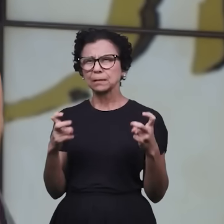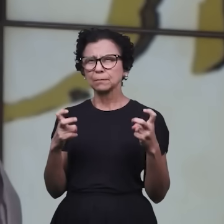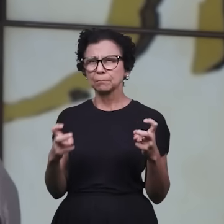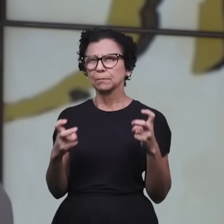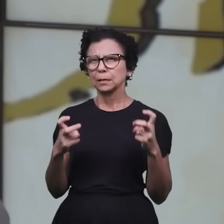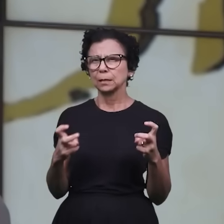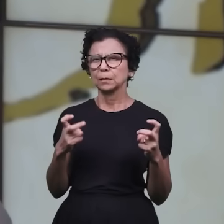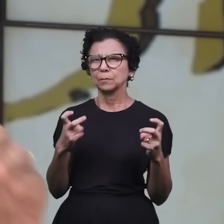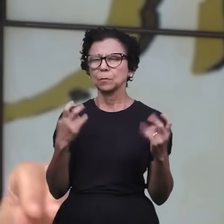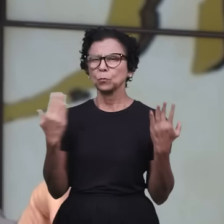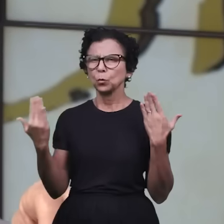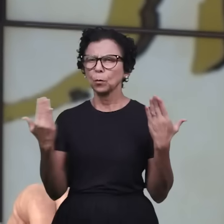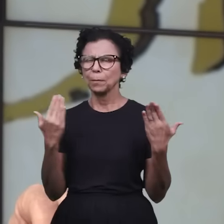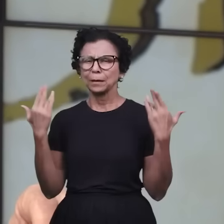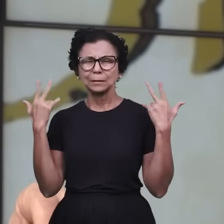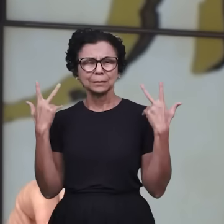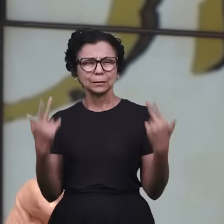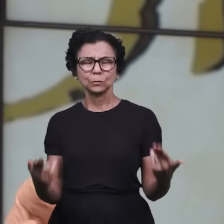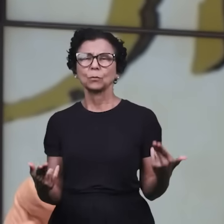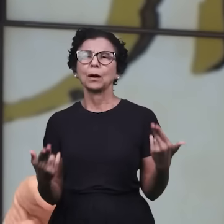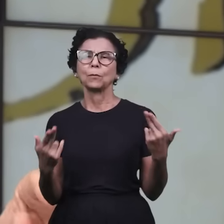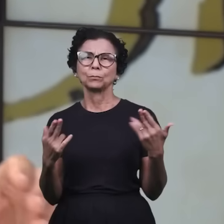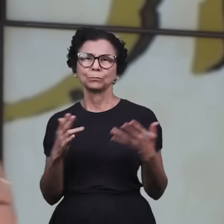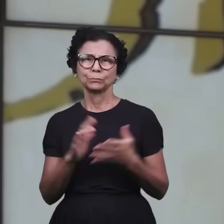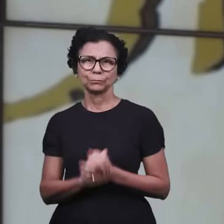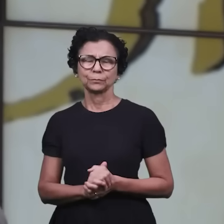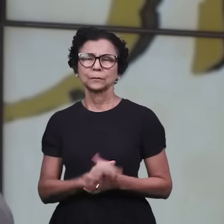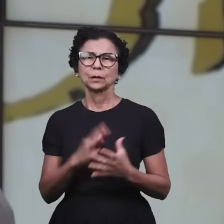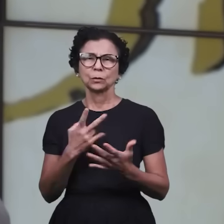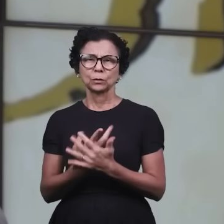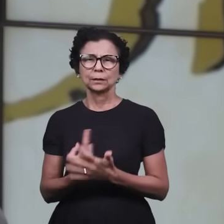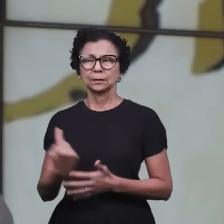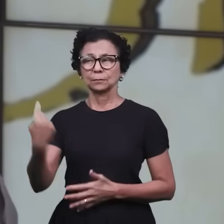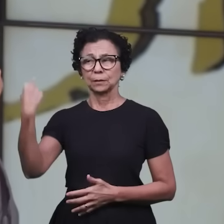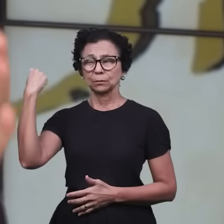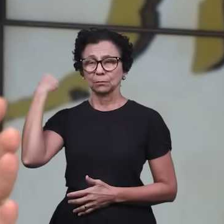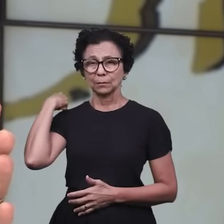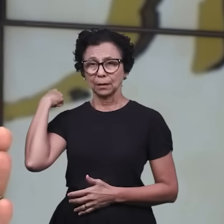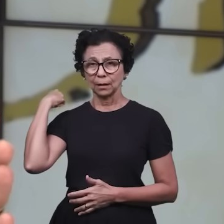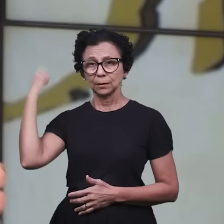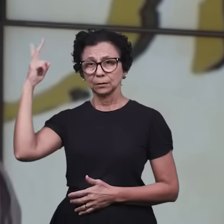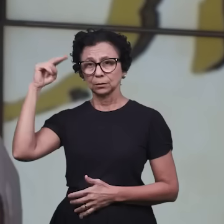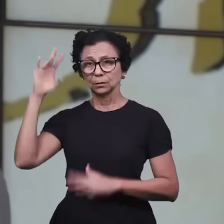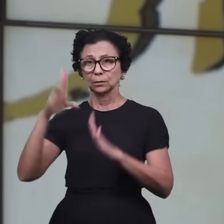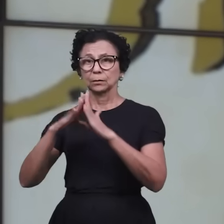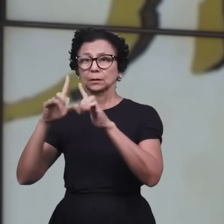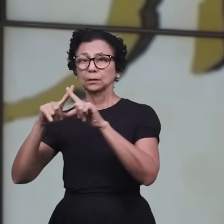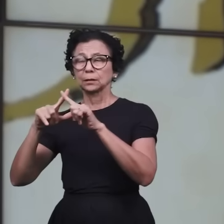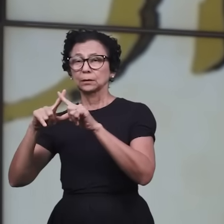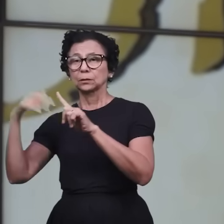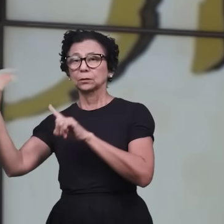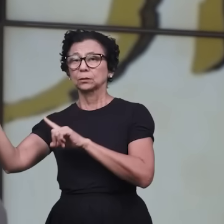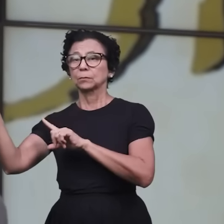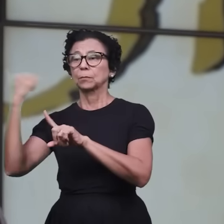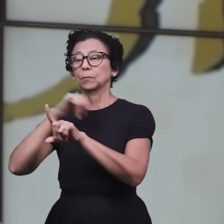assim, com a linha muito bem traçada daquilo que foi a história de uma igreja